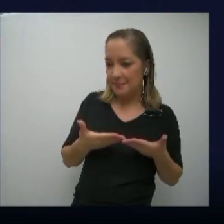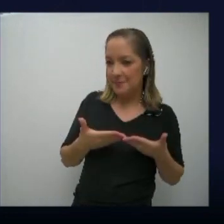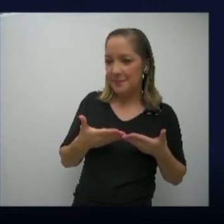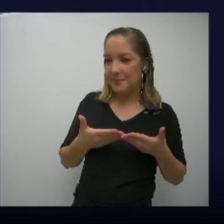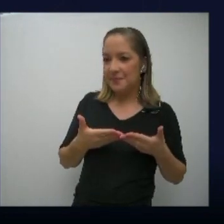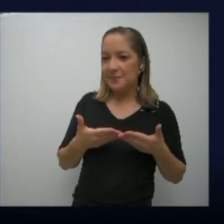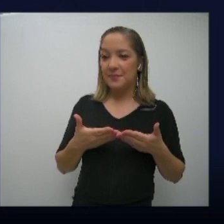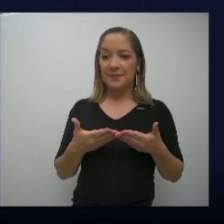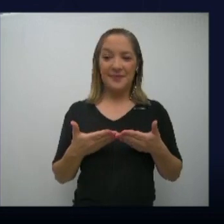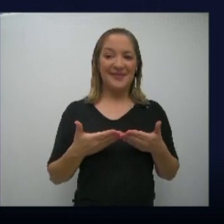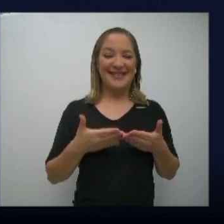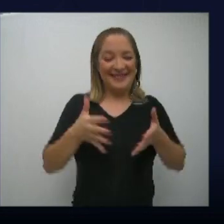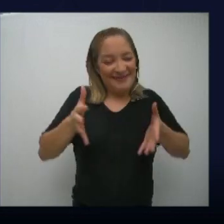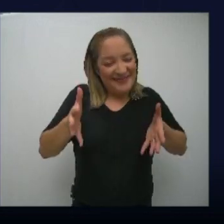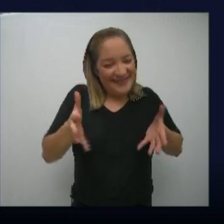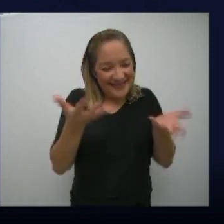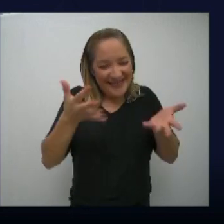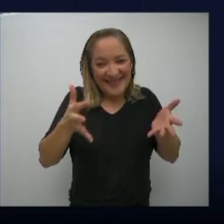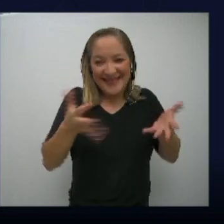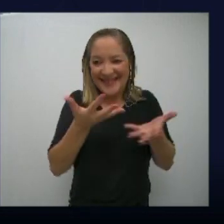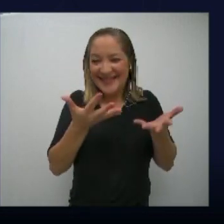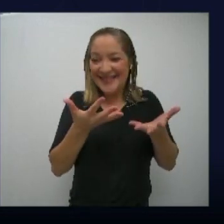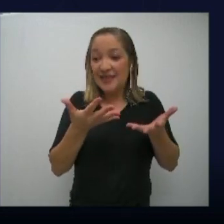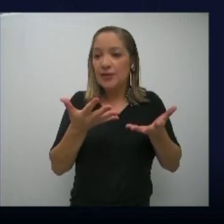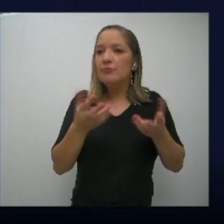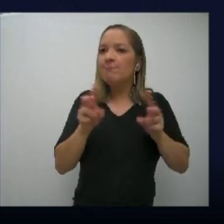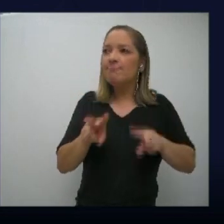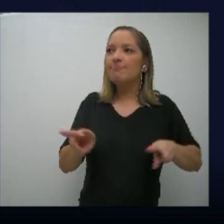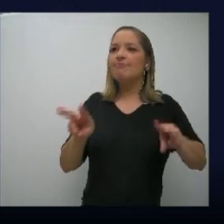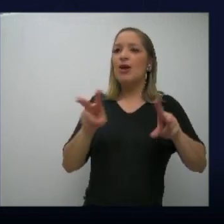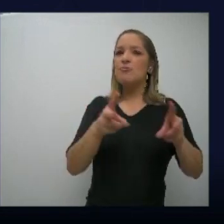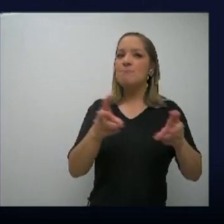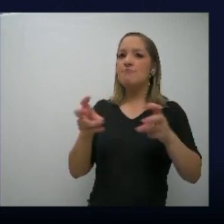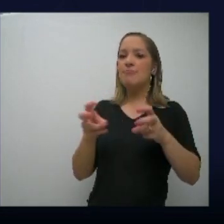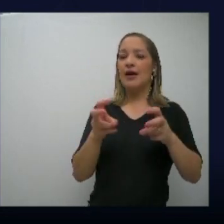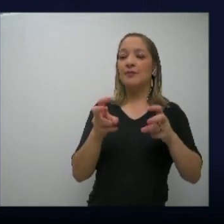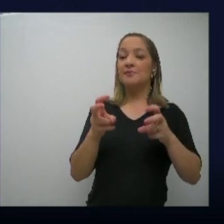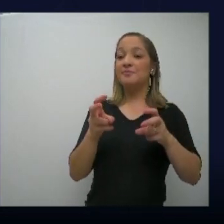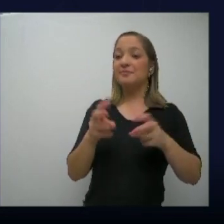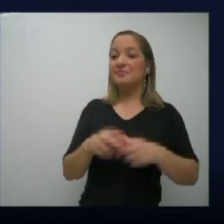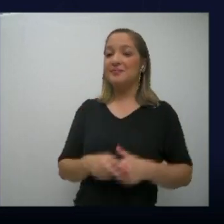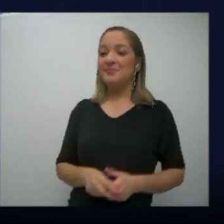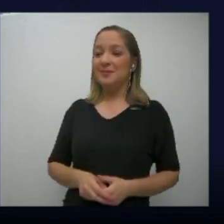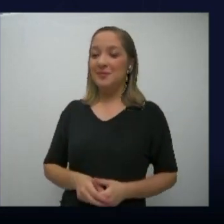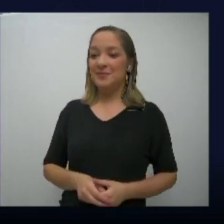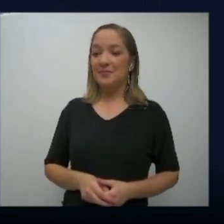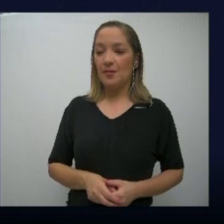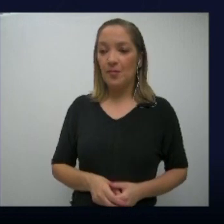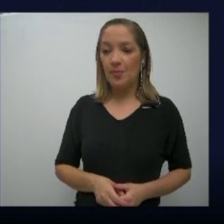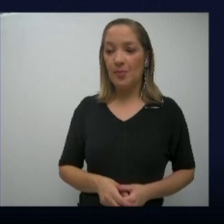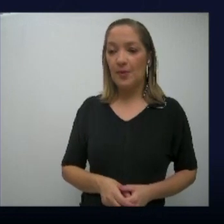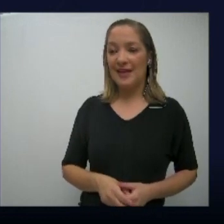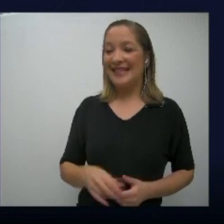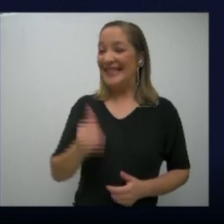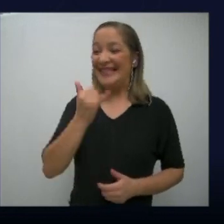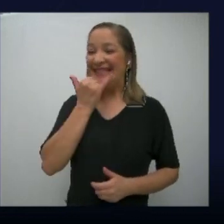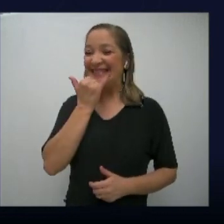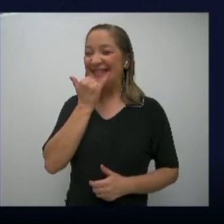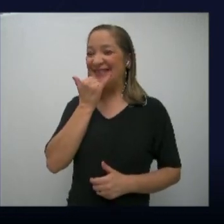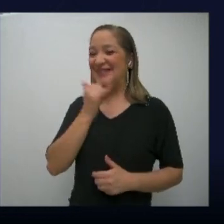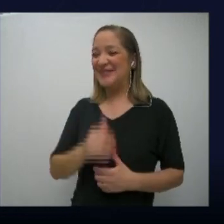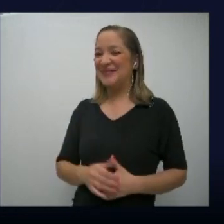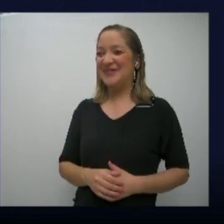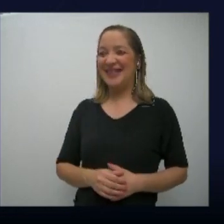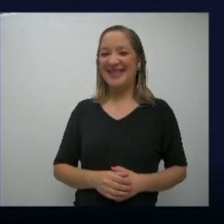fora impulsiona isso né então não ficar de olho me se conectando não desculpas para o